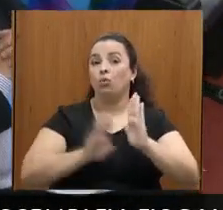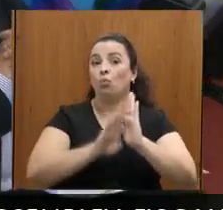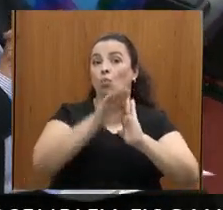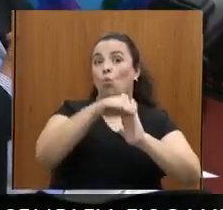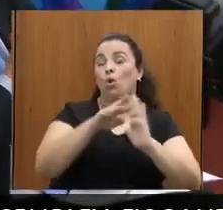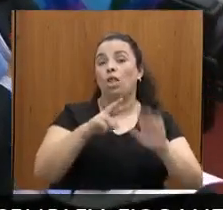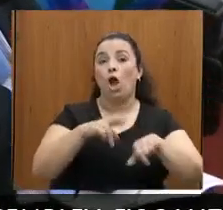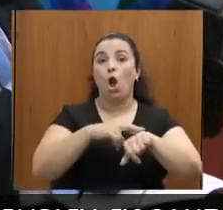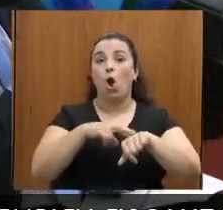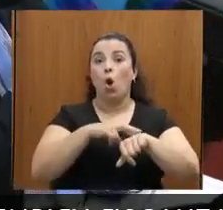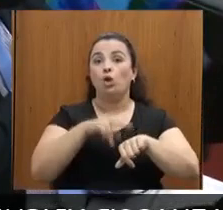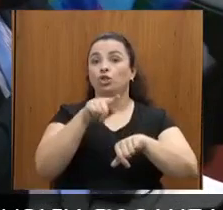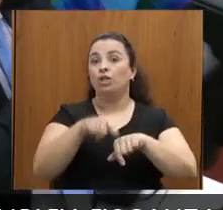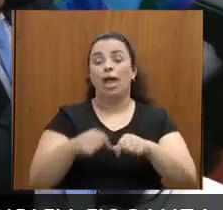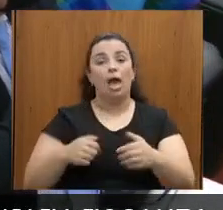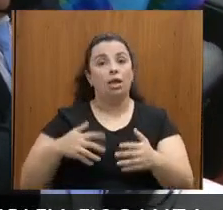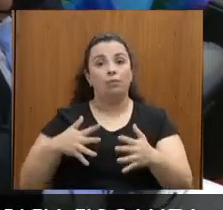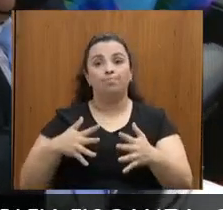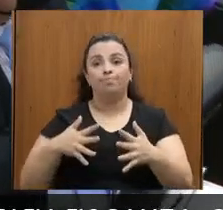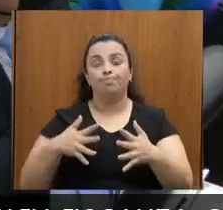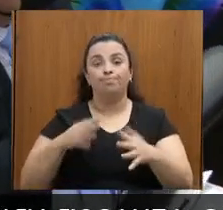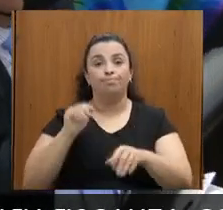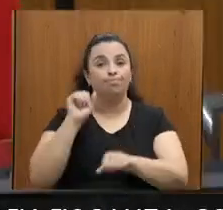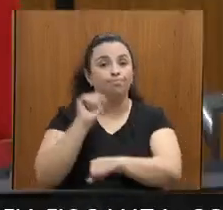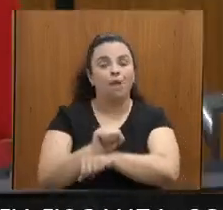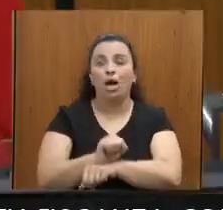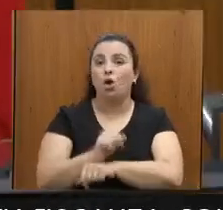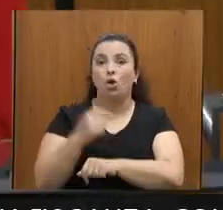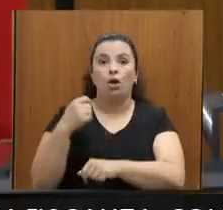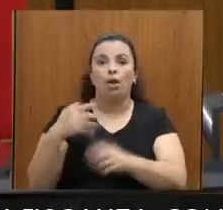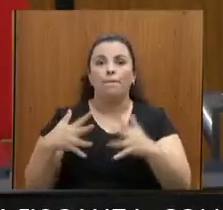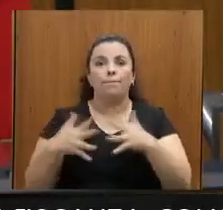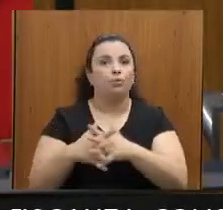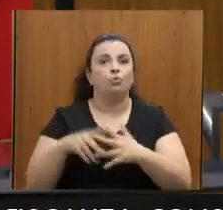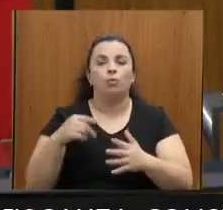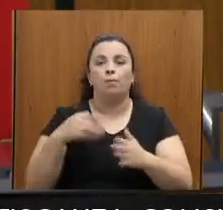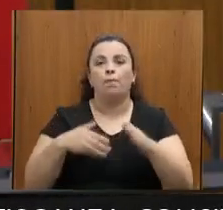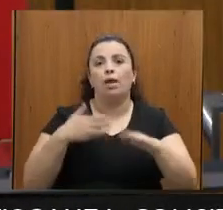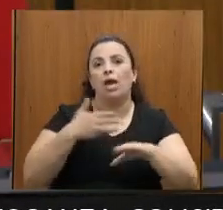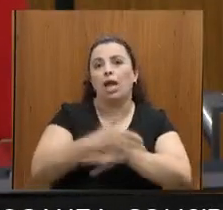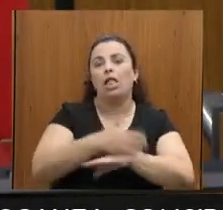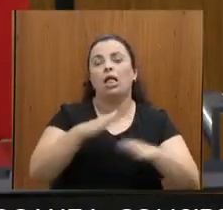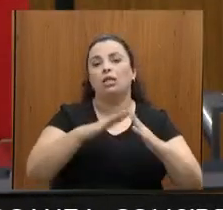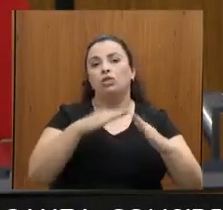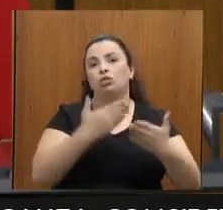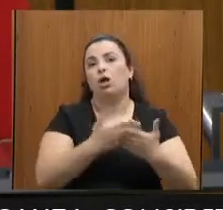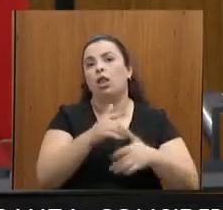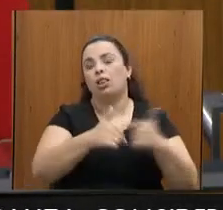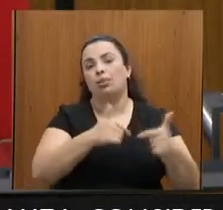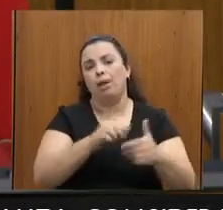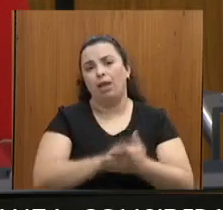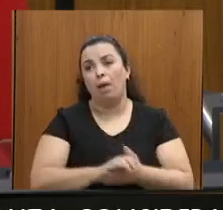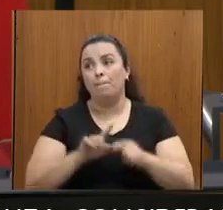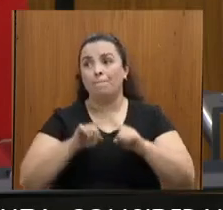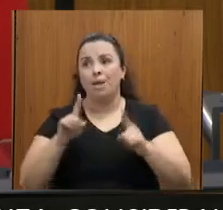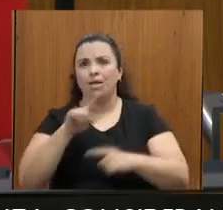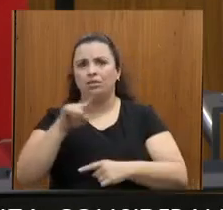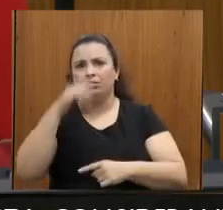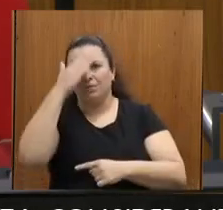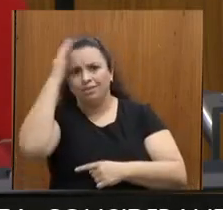impedidos, impedidas, de irem na escola trabalhar. O governo Zema está impondo a reposição